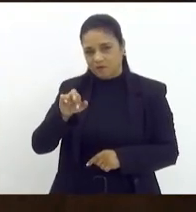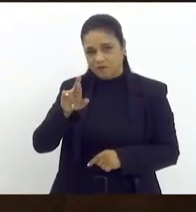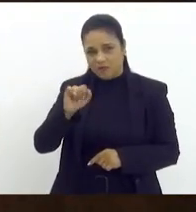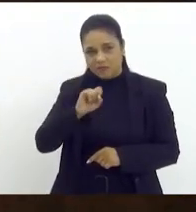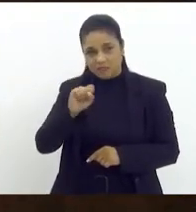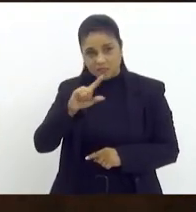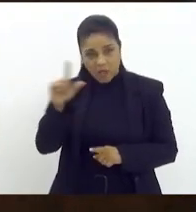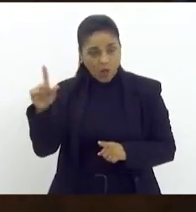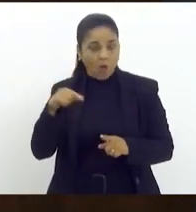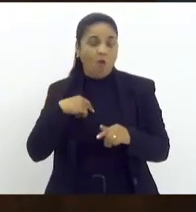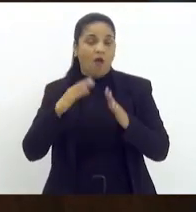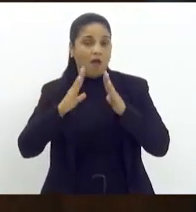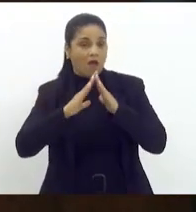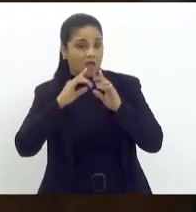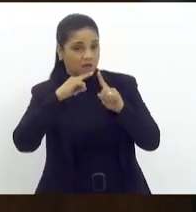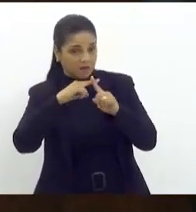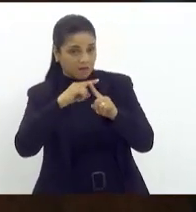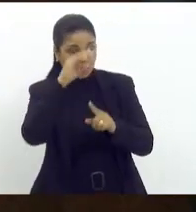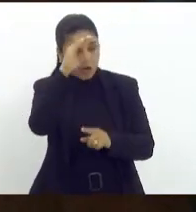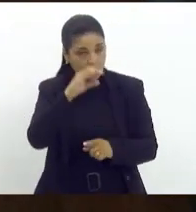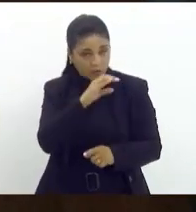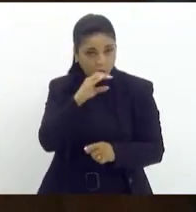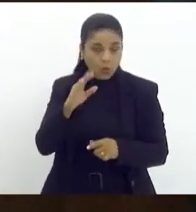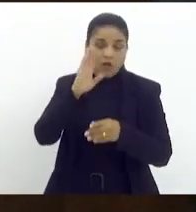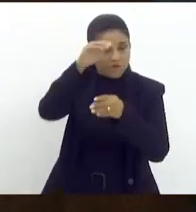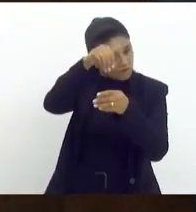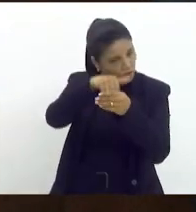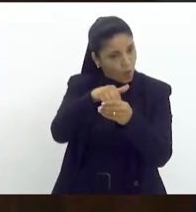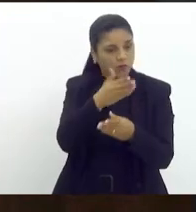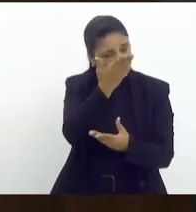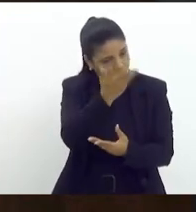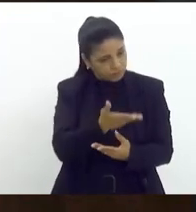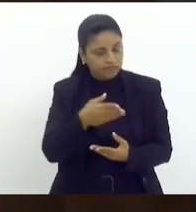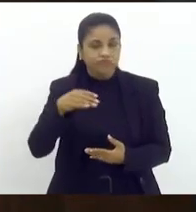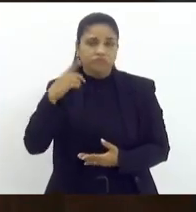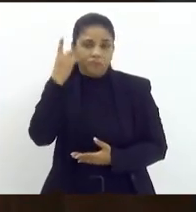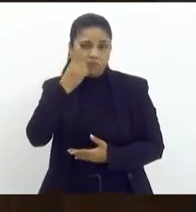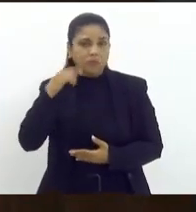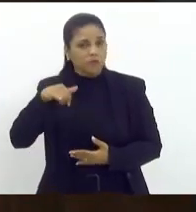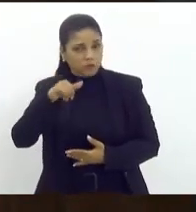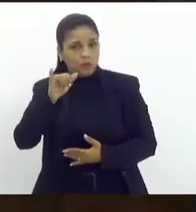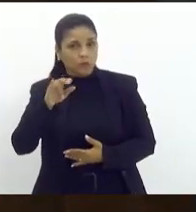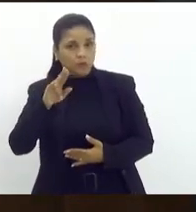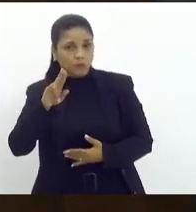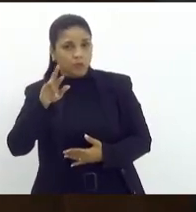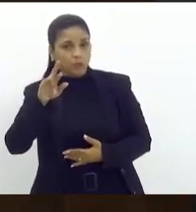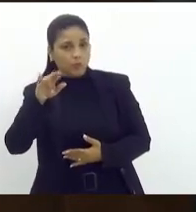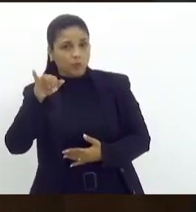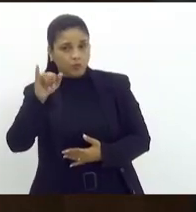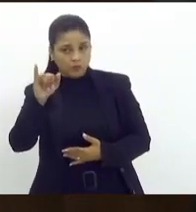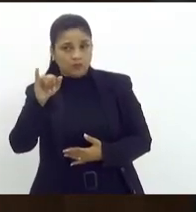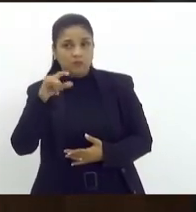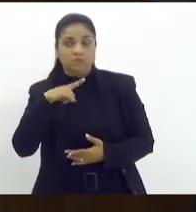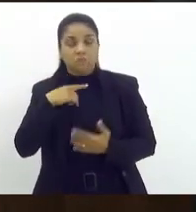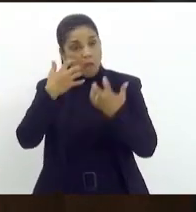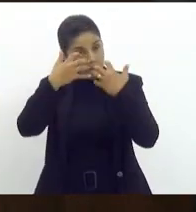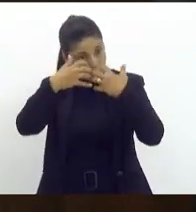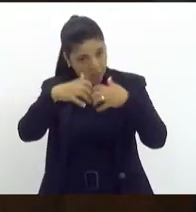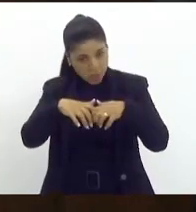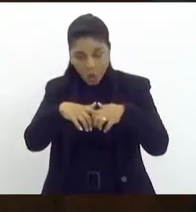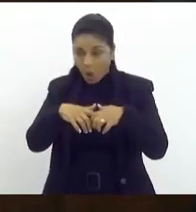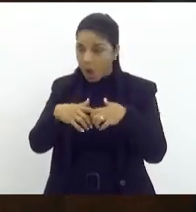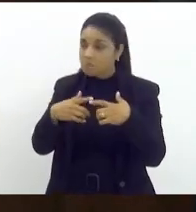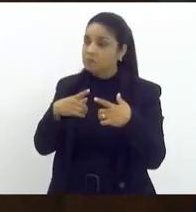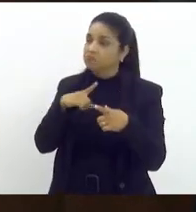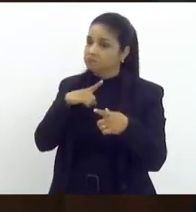em peso que eu não entendi agora entendeu Petrópolis para quem não sabe é